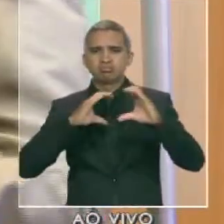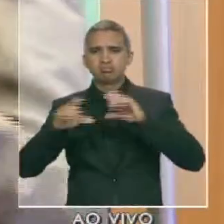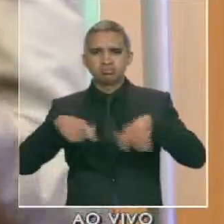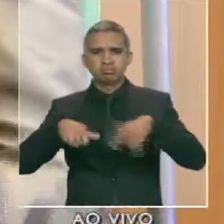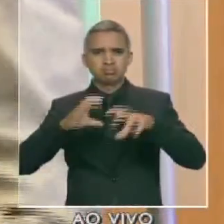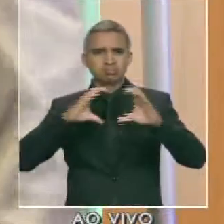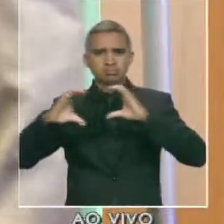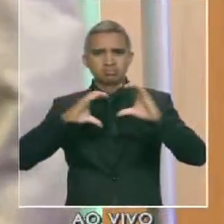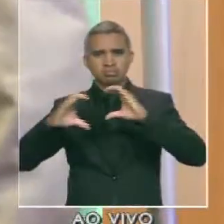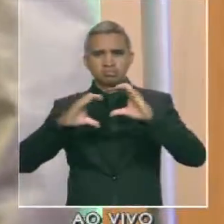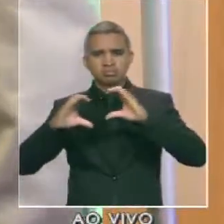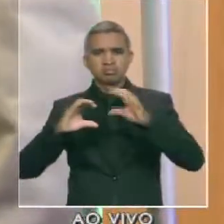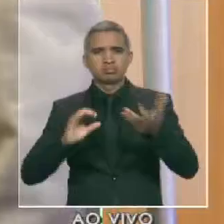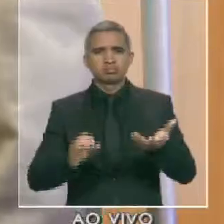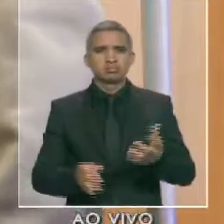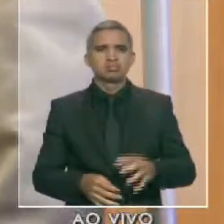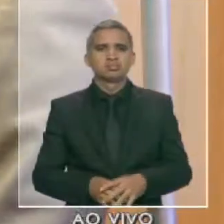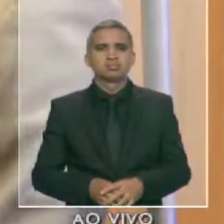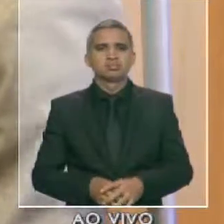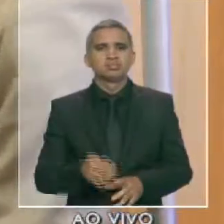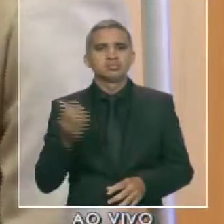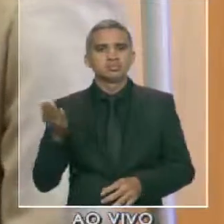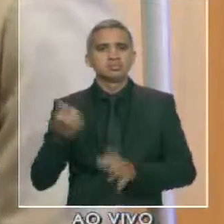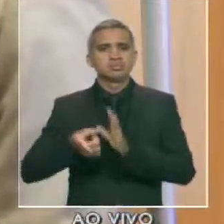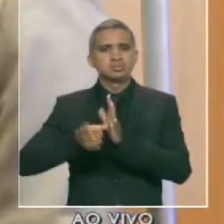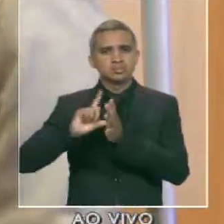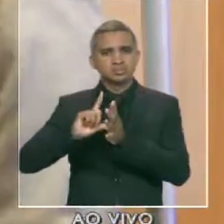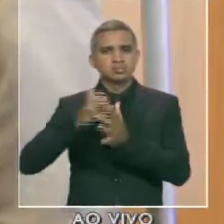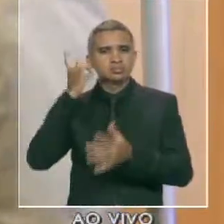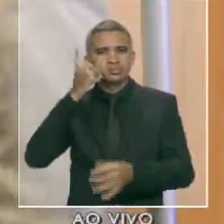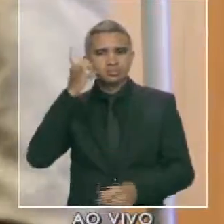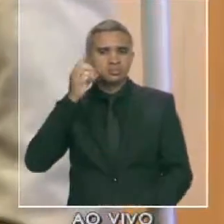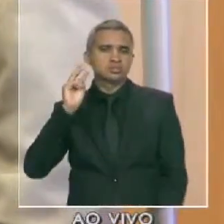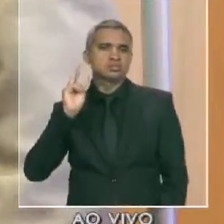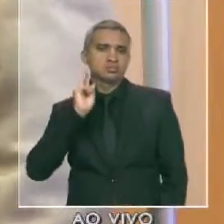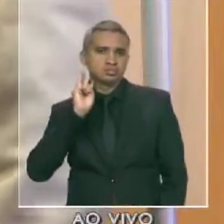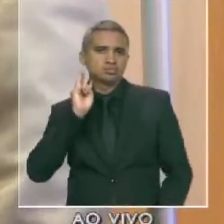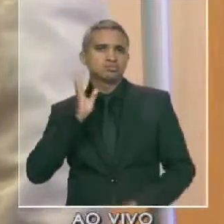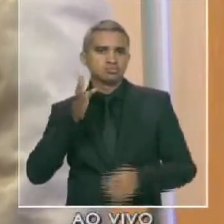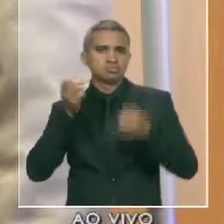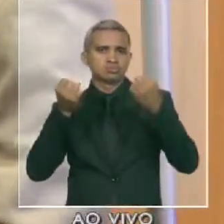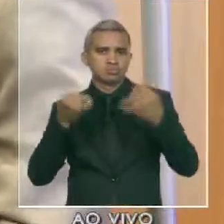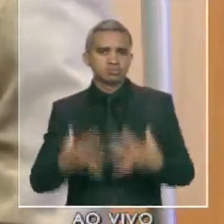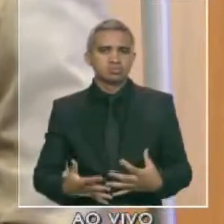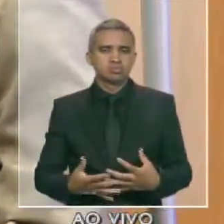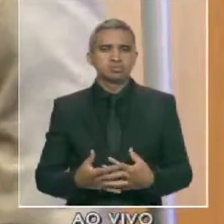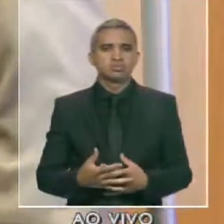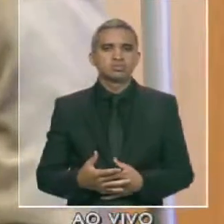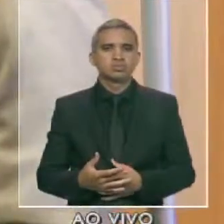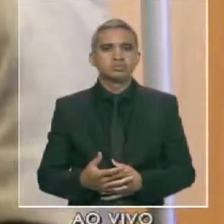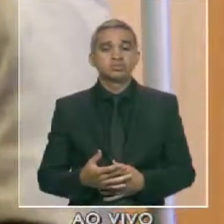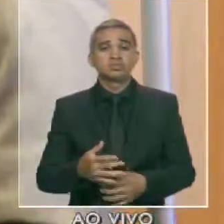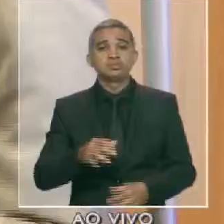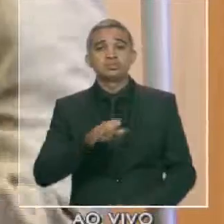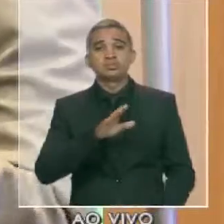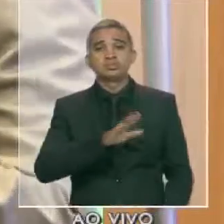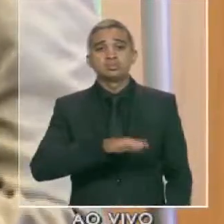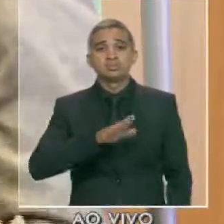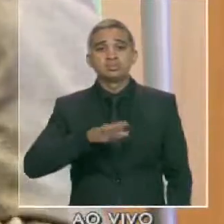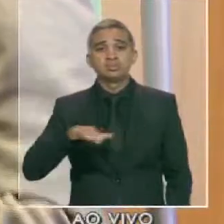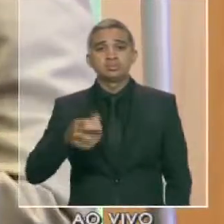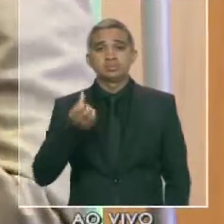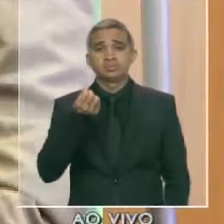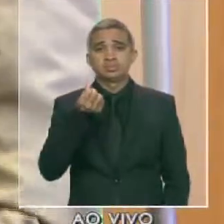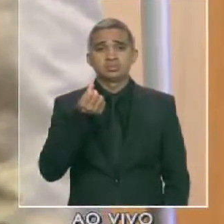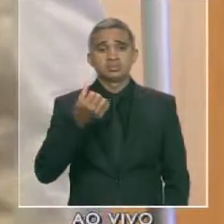também, aqui ainda há pouco destacou também o deputado Wesley do Curso, destacou a vítima, criança, de